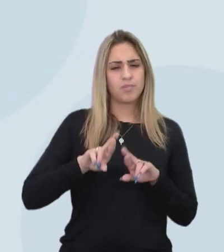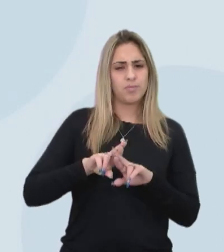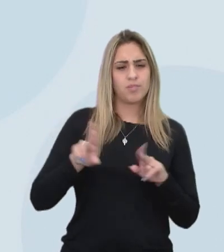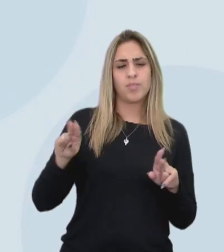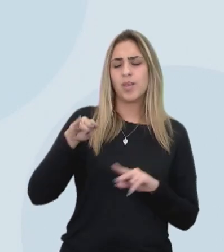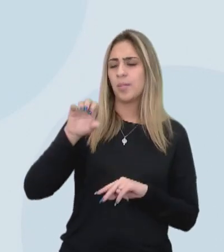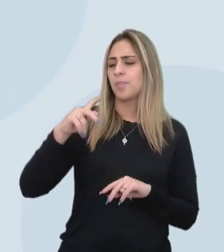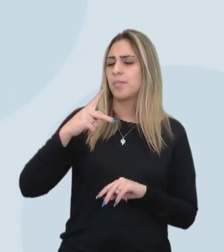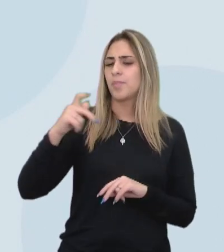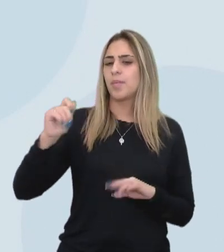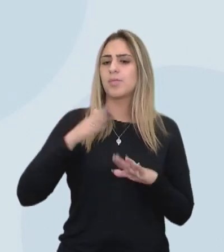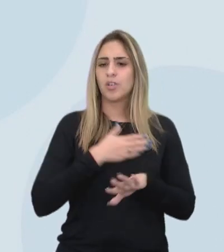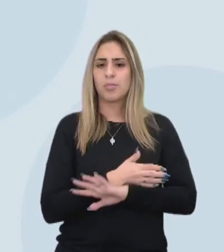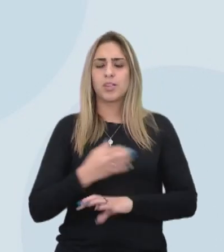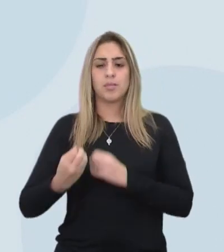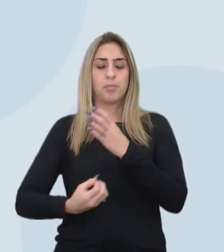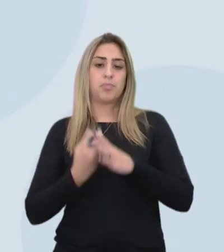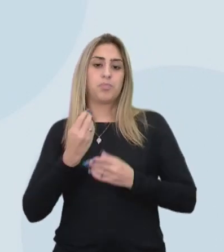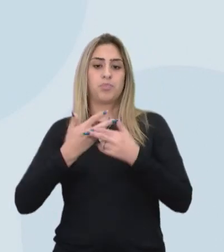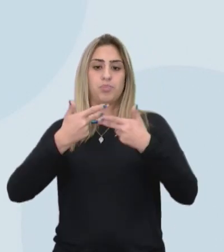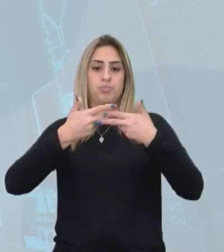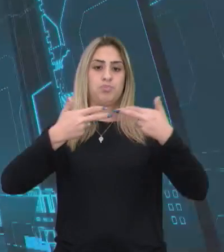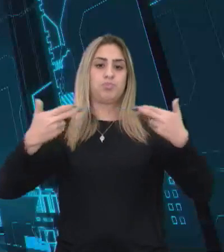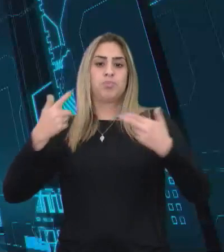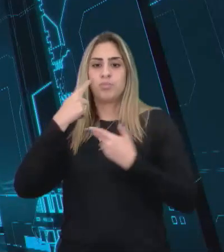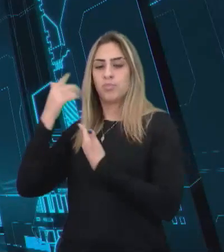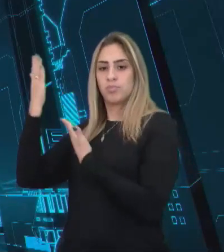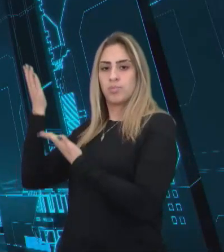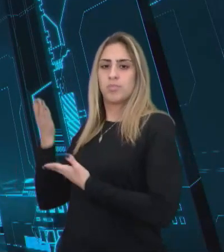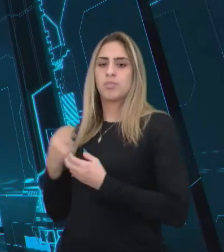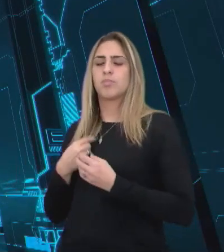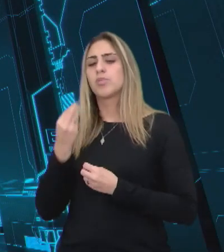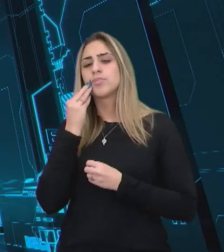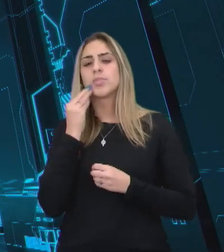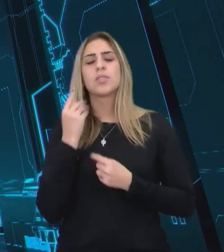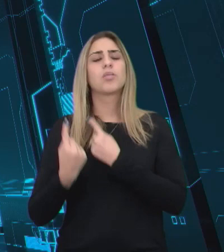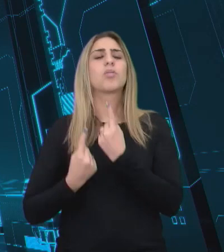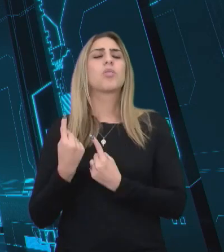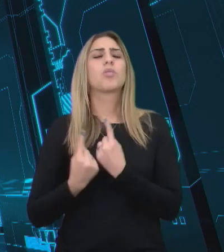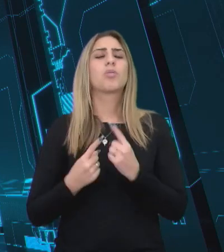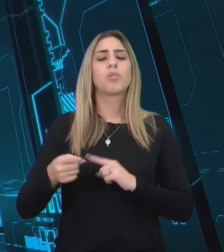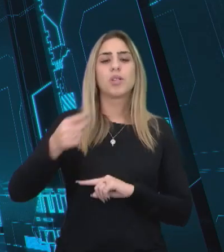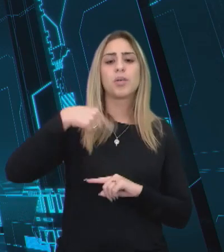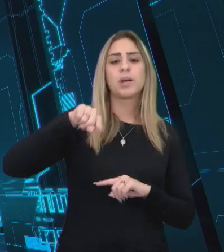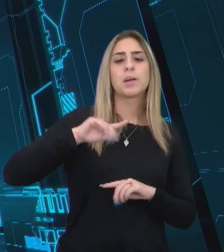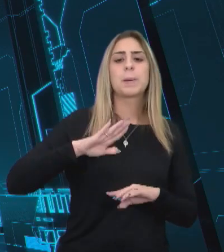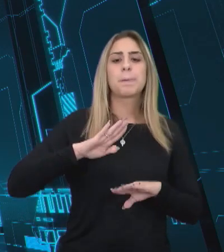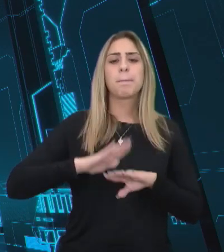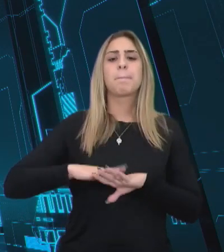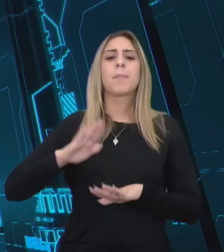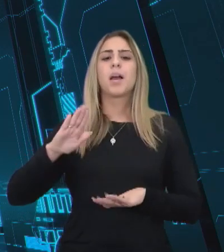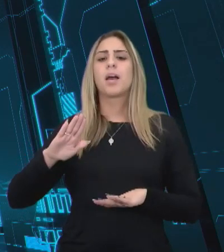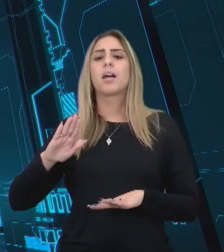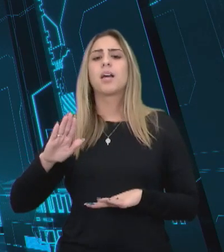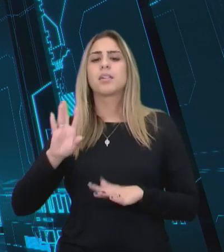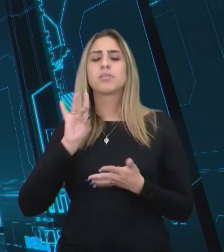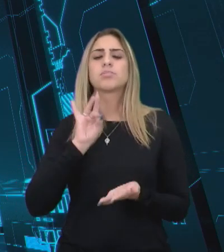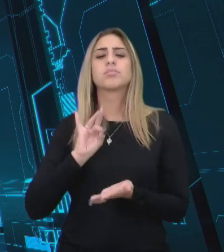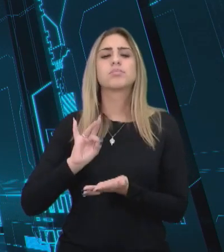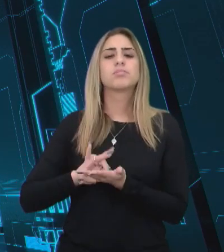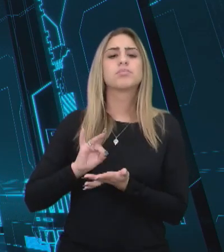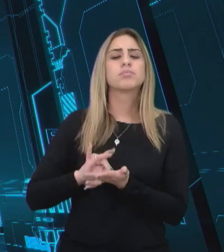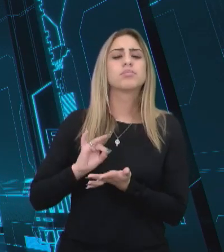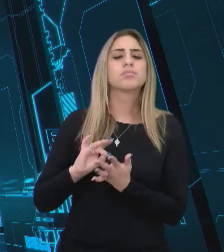que já começa a criar dentro das nossas possibilidades. E aí? Quais foram os que realmente